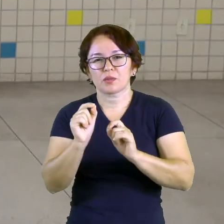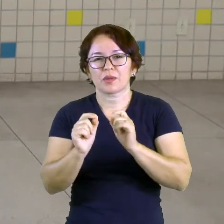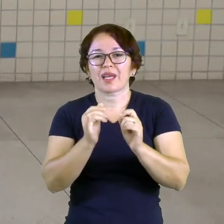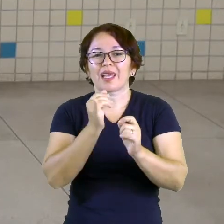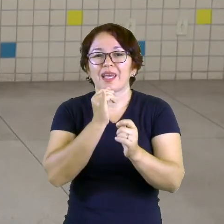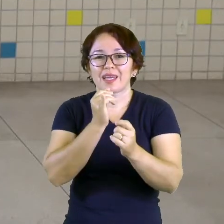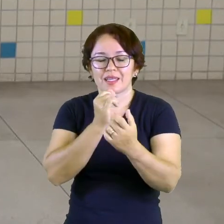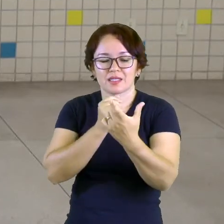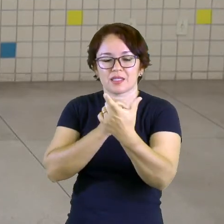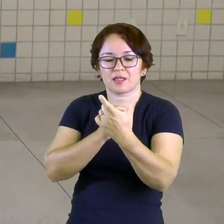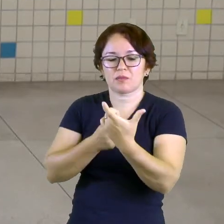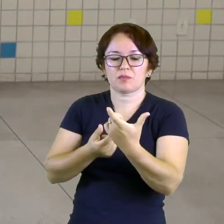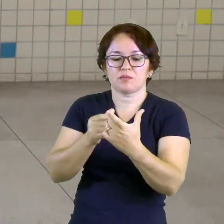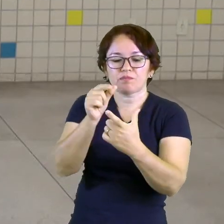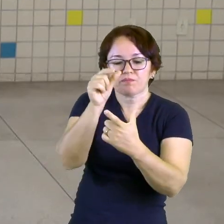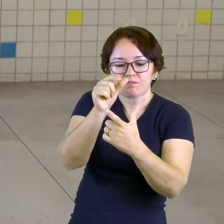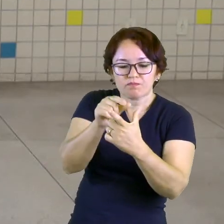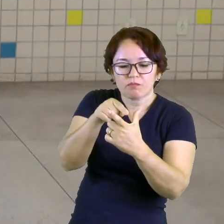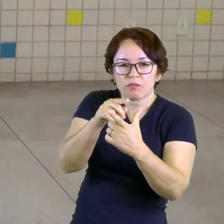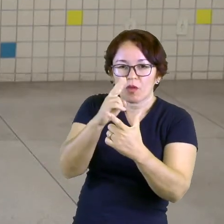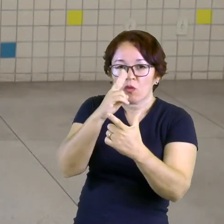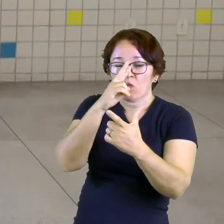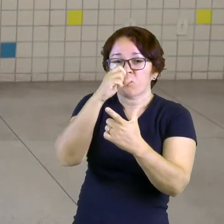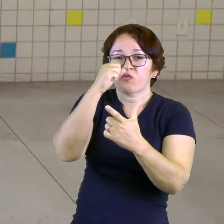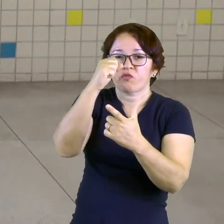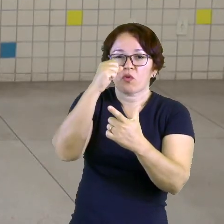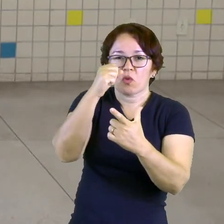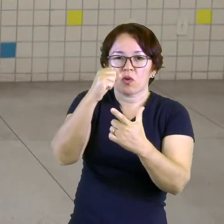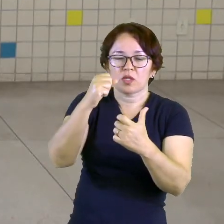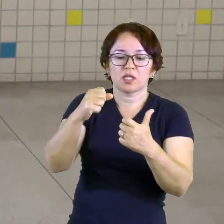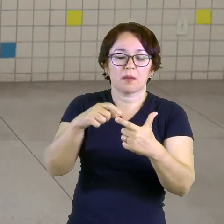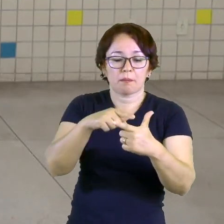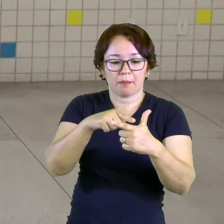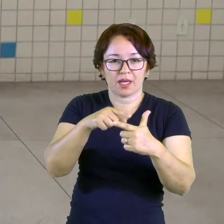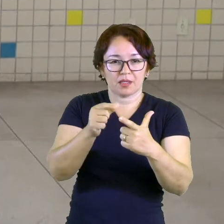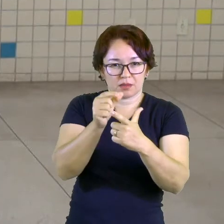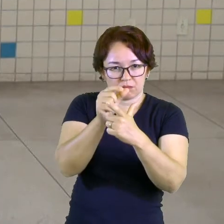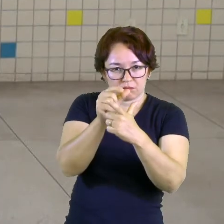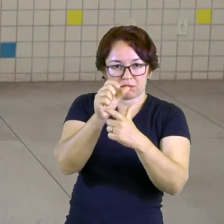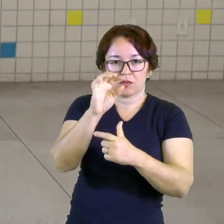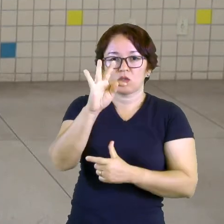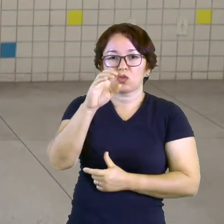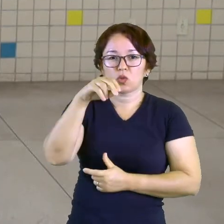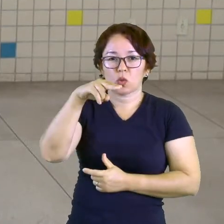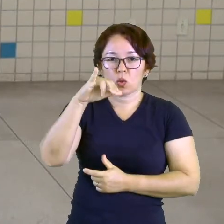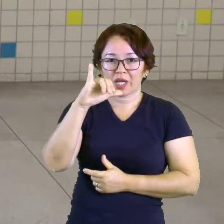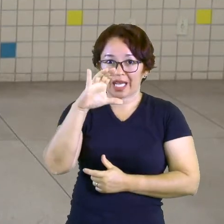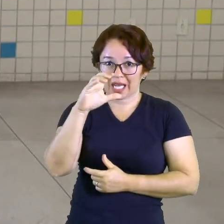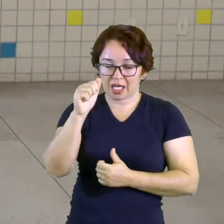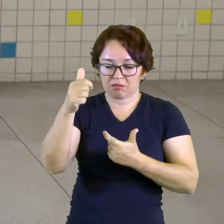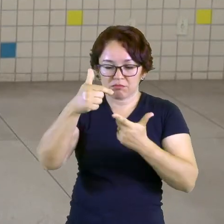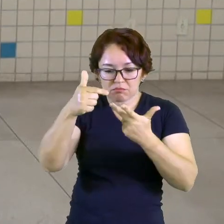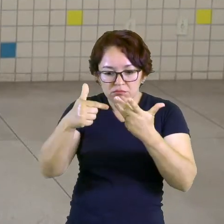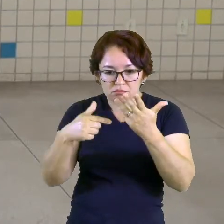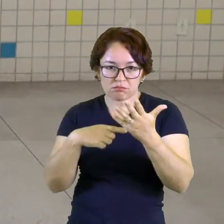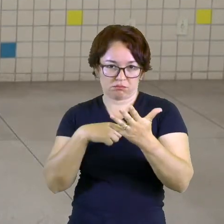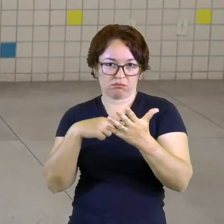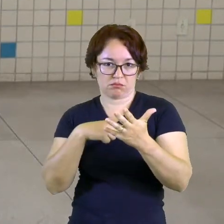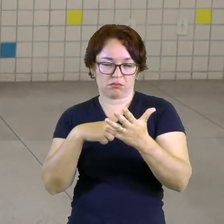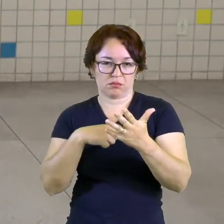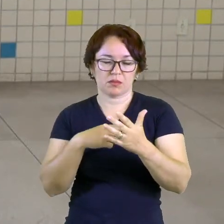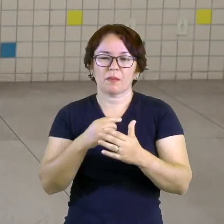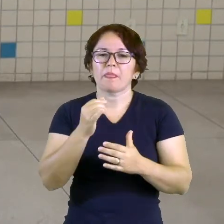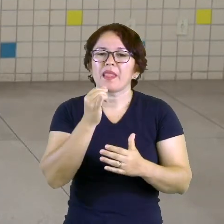palavra. Como vimos agora há pouco, em cada palavra só existe apenas uma sílaba tônica. Será que ela está sempre no